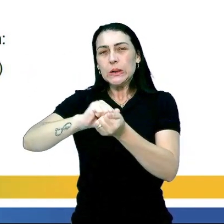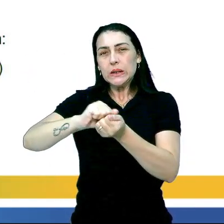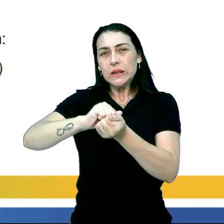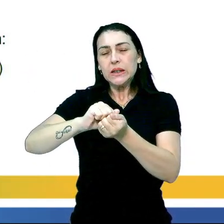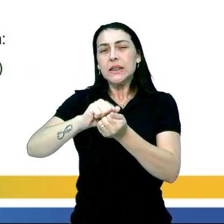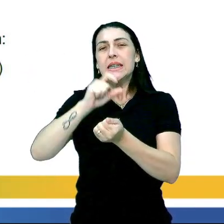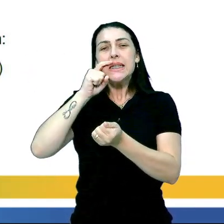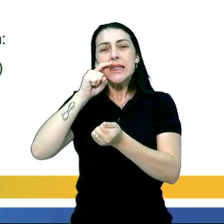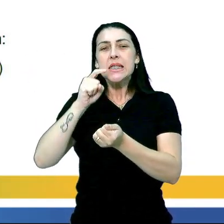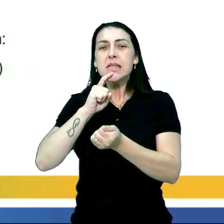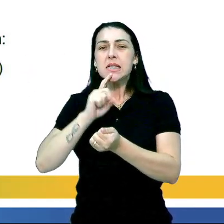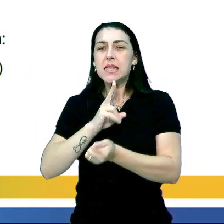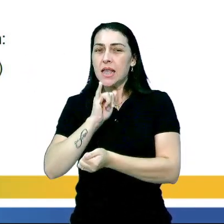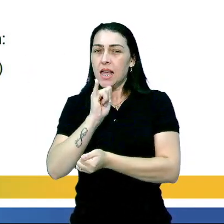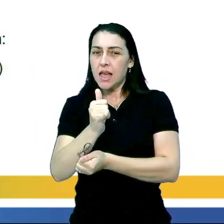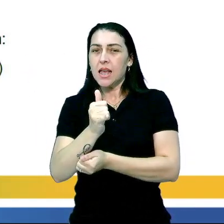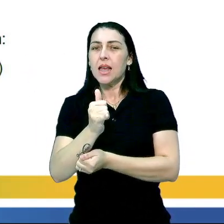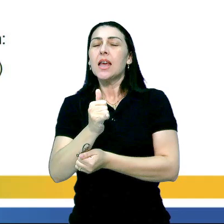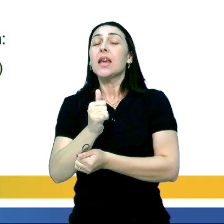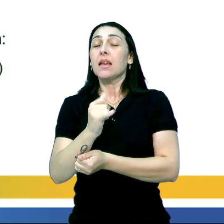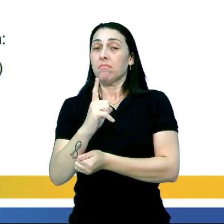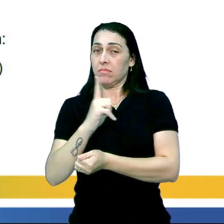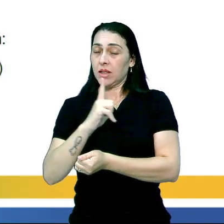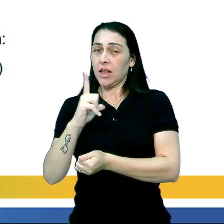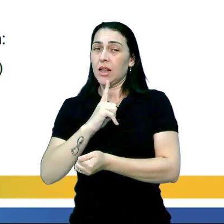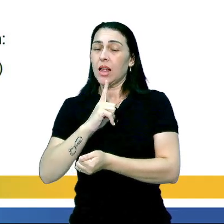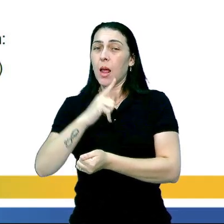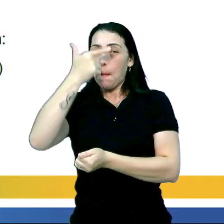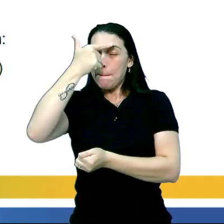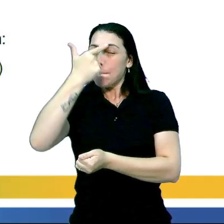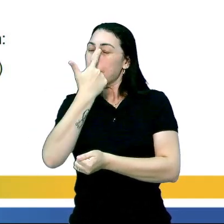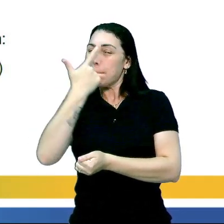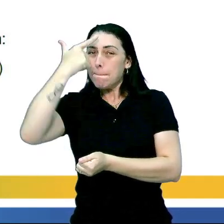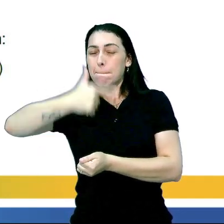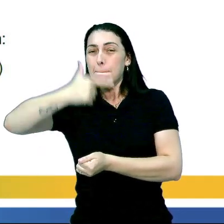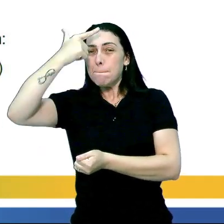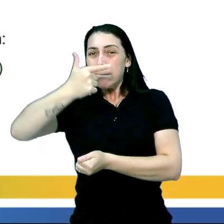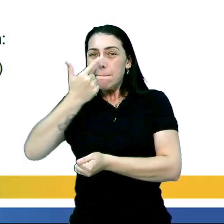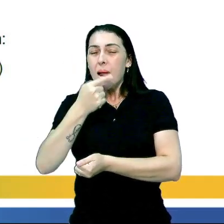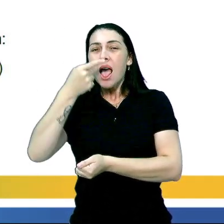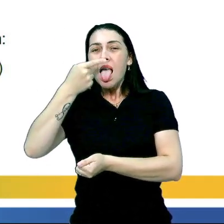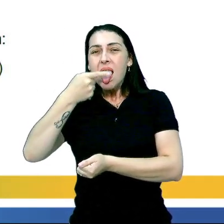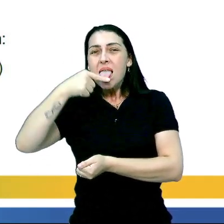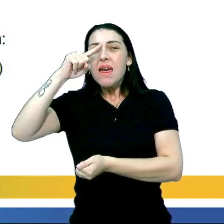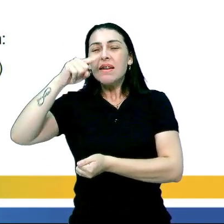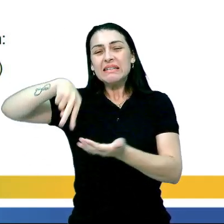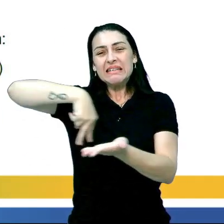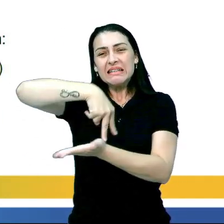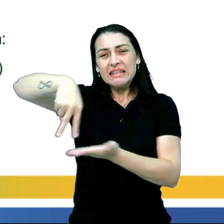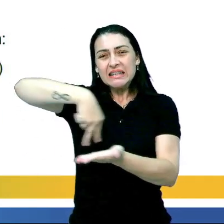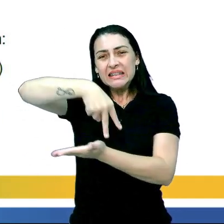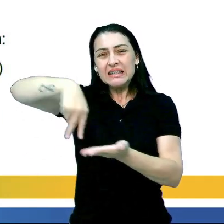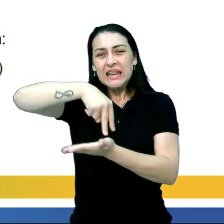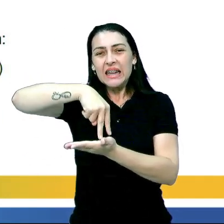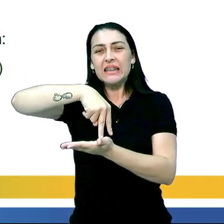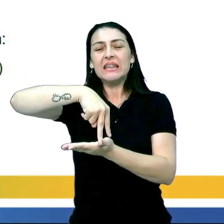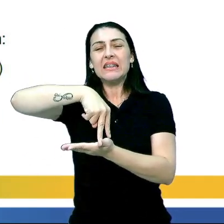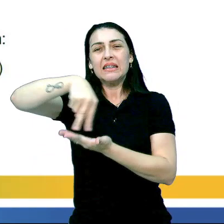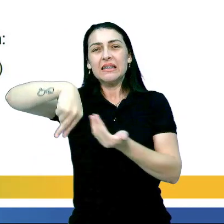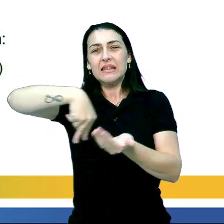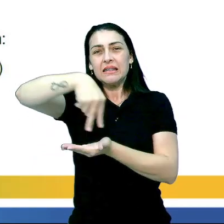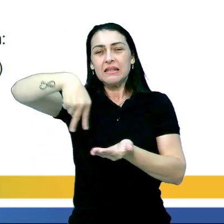dentes, da energia que sobra. Limpa o nariz com a língua, dança fazendo